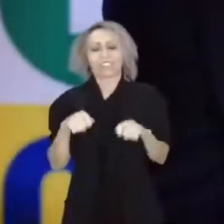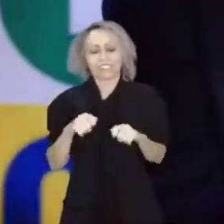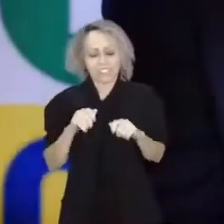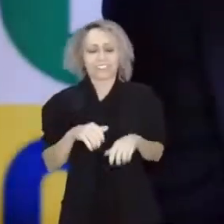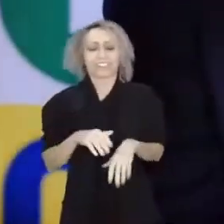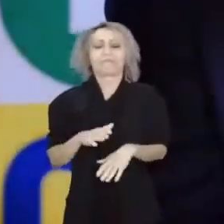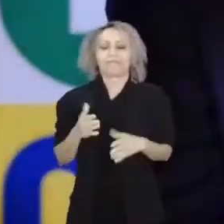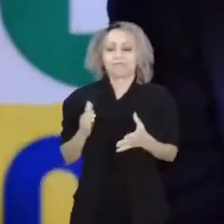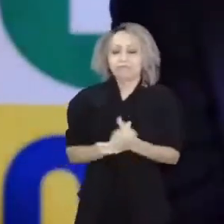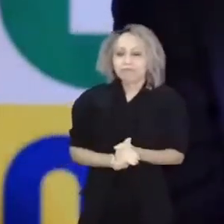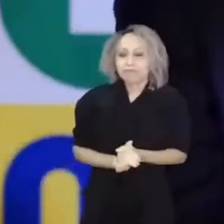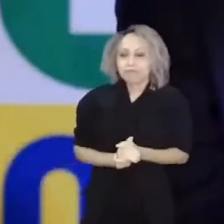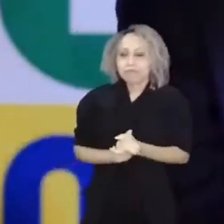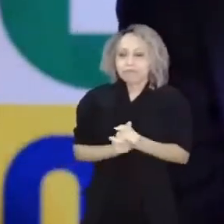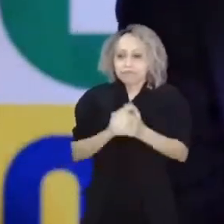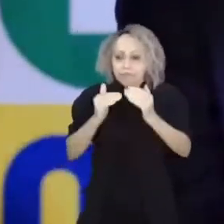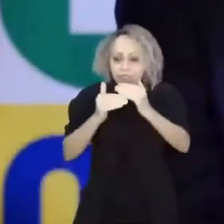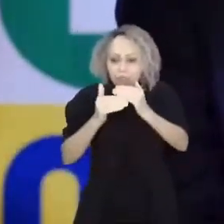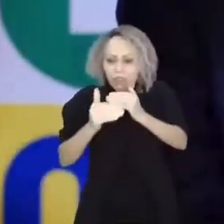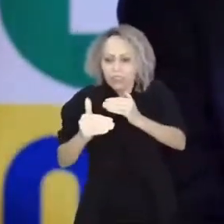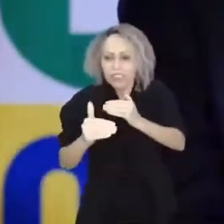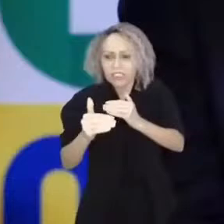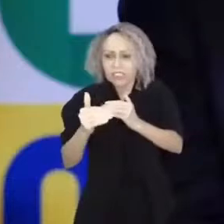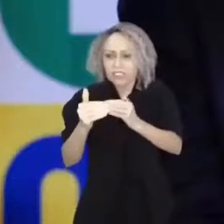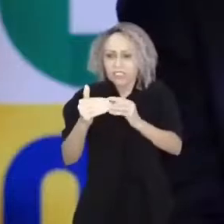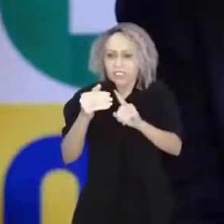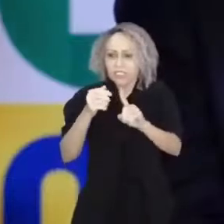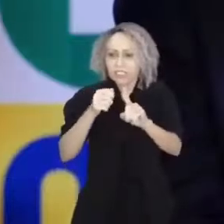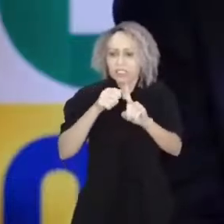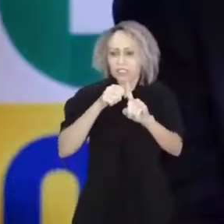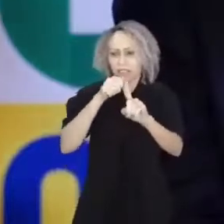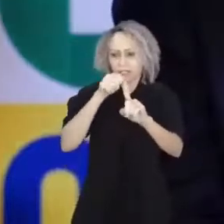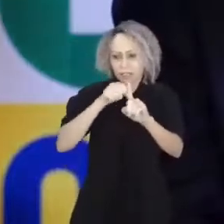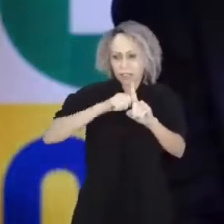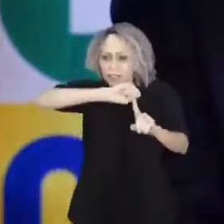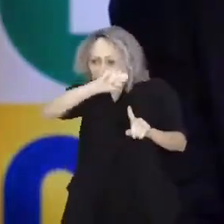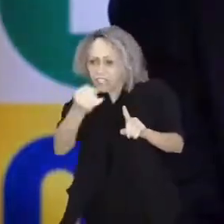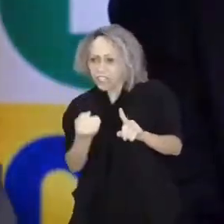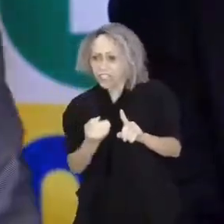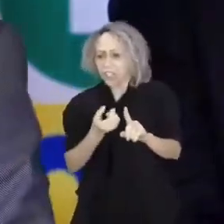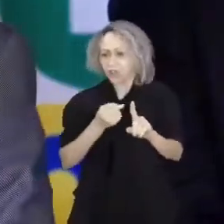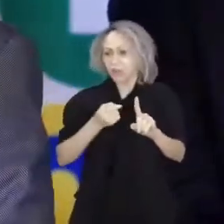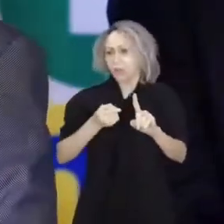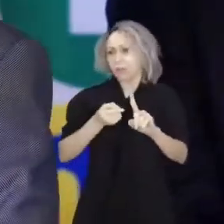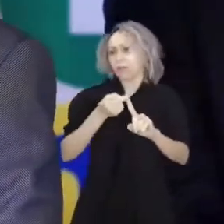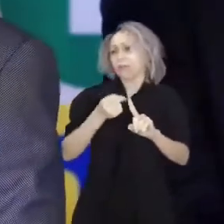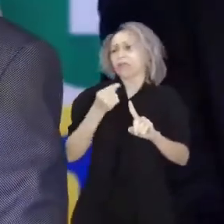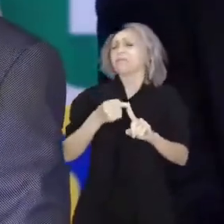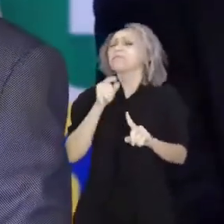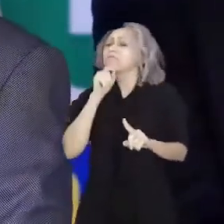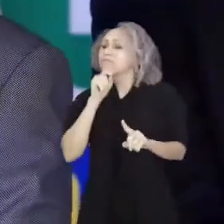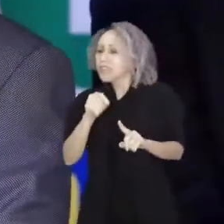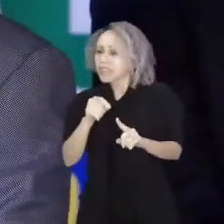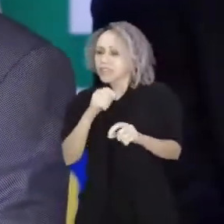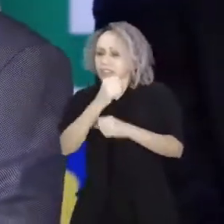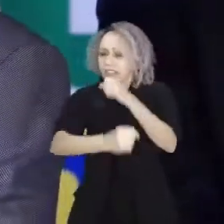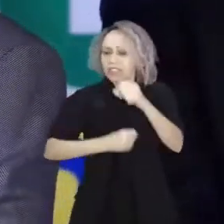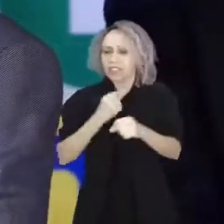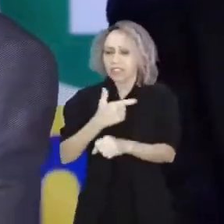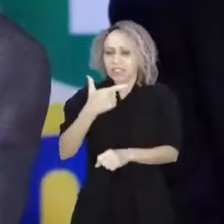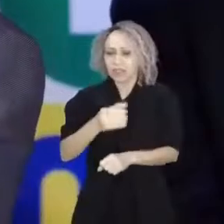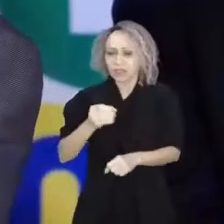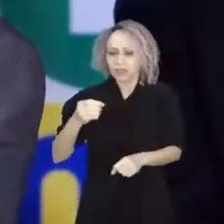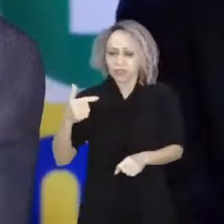a partir do dia 1º de janeiro de 2023. Podem ter certeza que nós